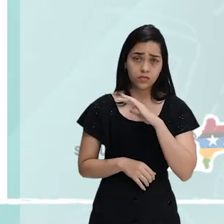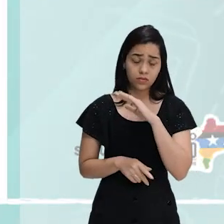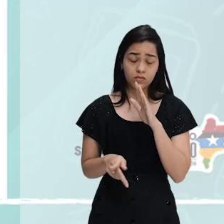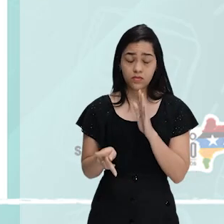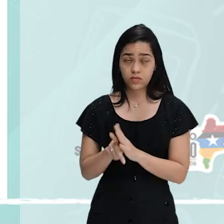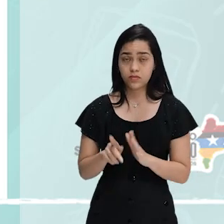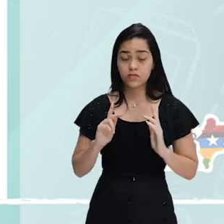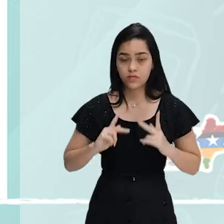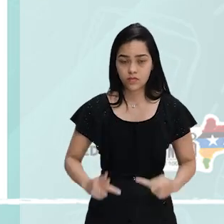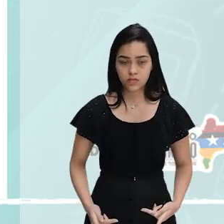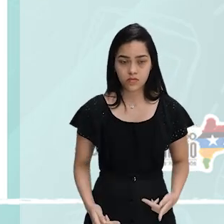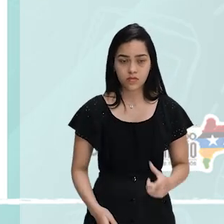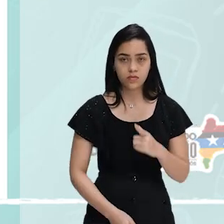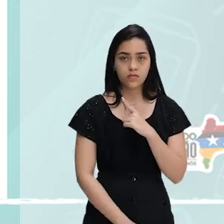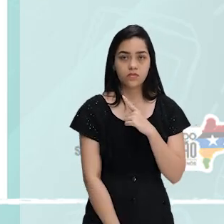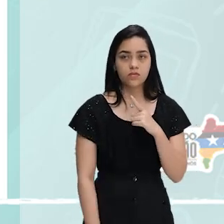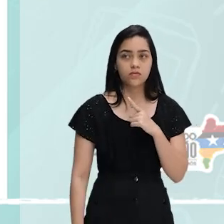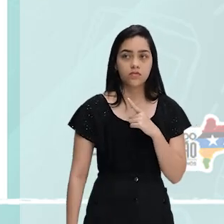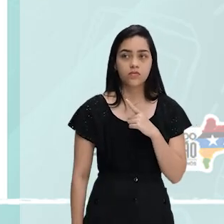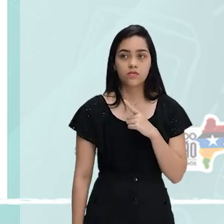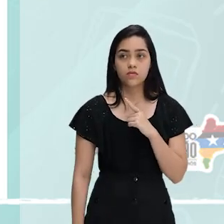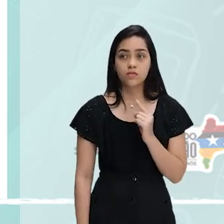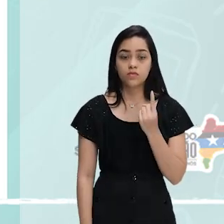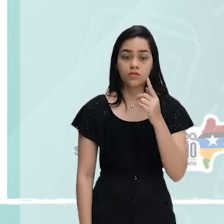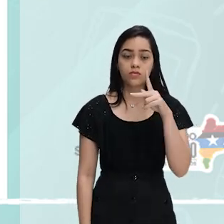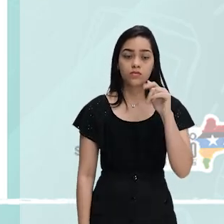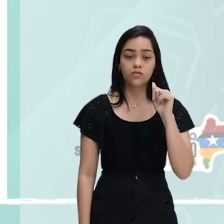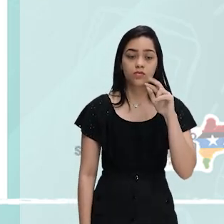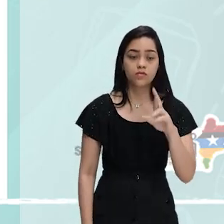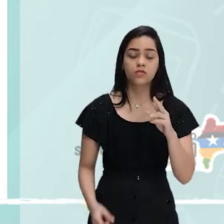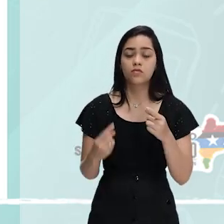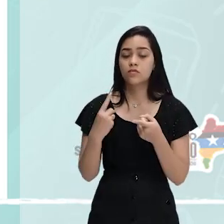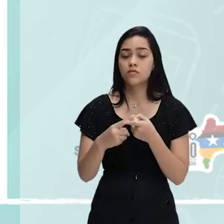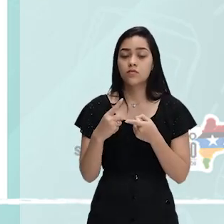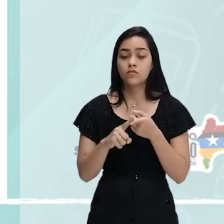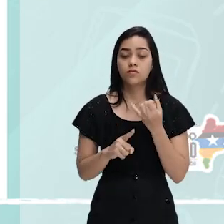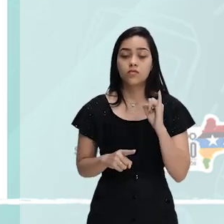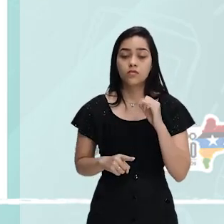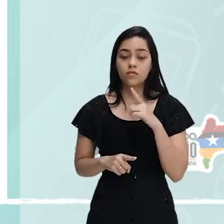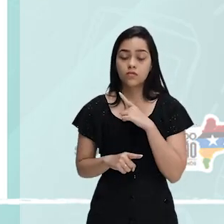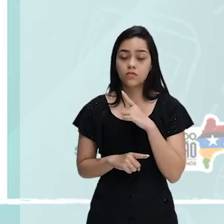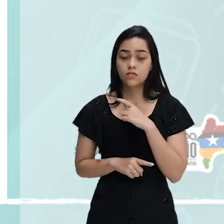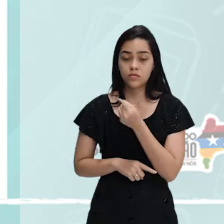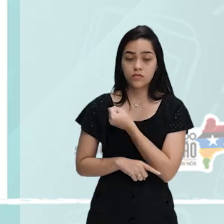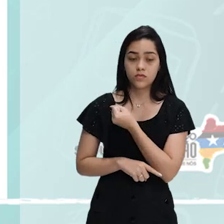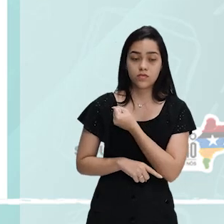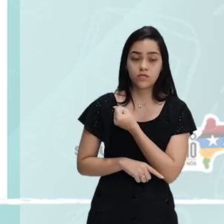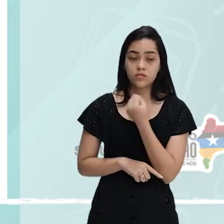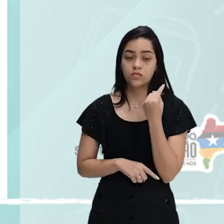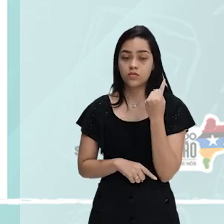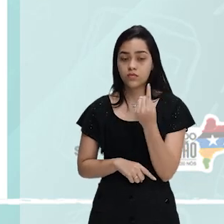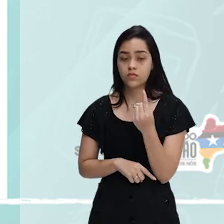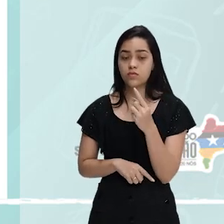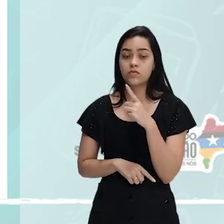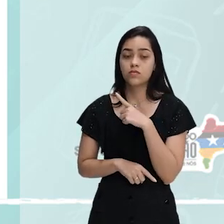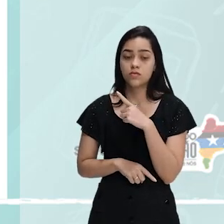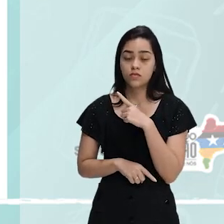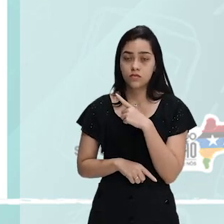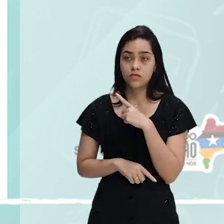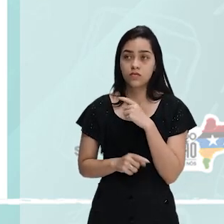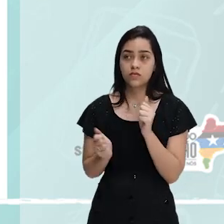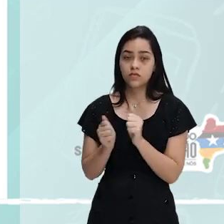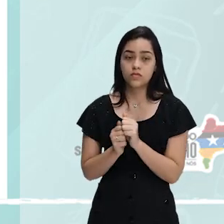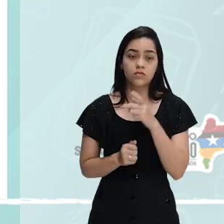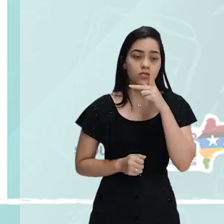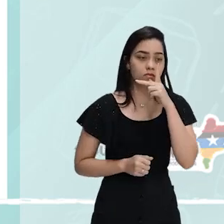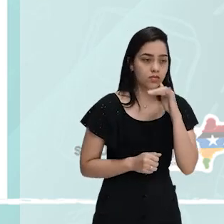né? Cada tipo de cromossomo forma um par. Por quê? Se eu tenho o cromossomo número 1, ele tem o cromossomo número 1 que veio